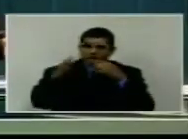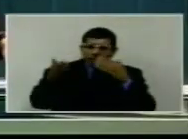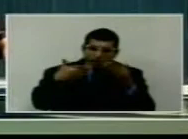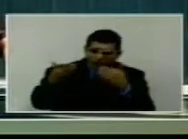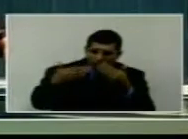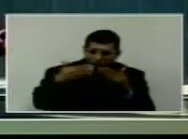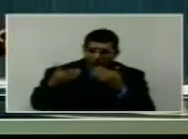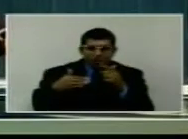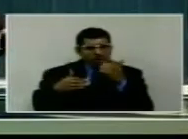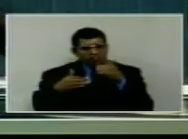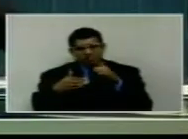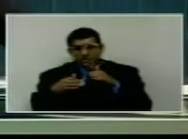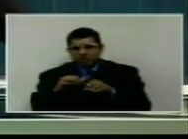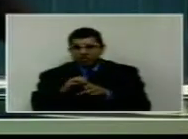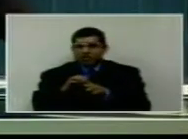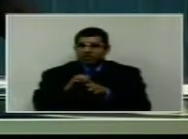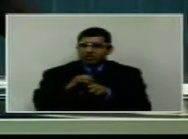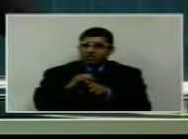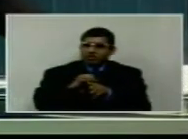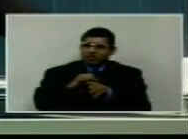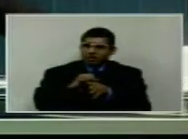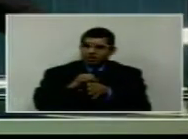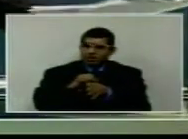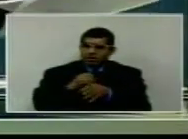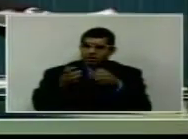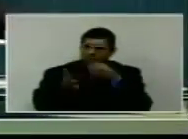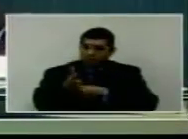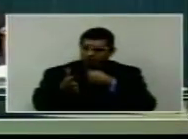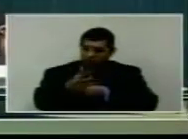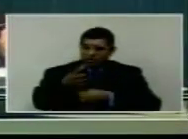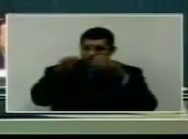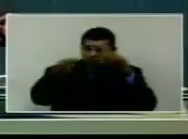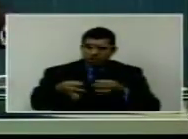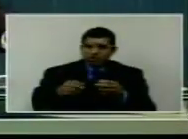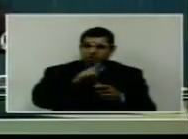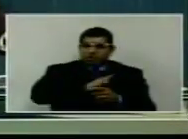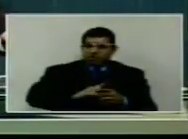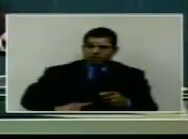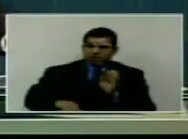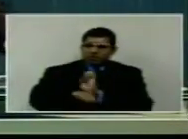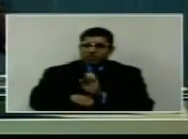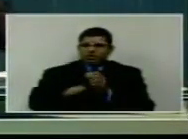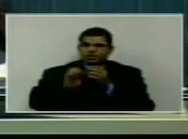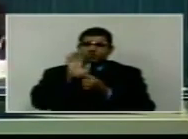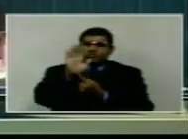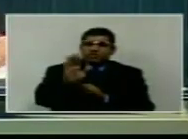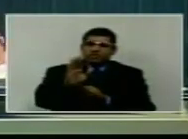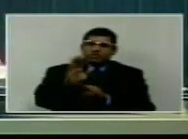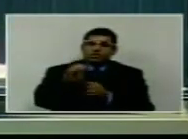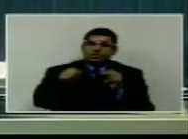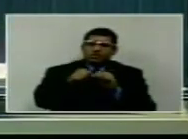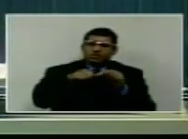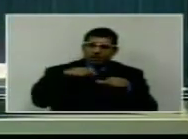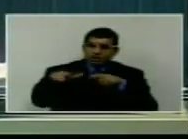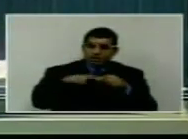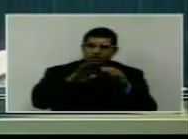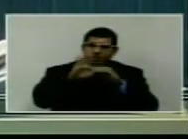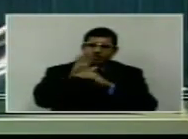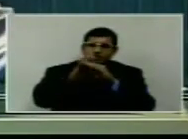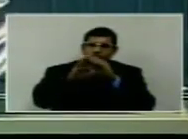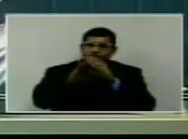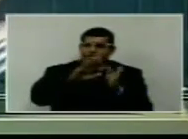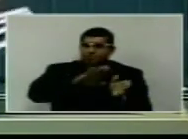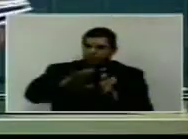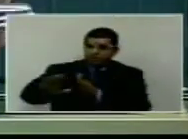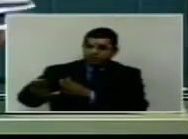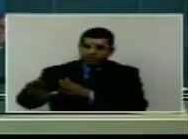debate e nos instiga a uma cobrança permanente para que o governo do estado consiga concluir as obras e